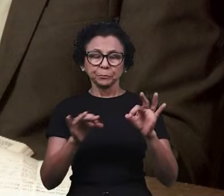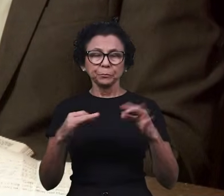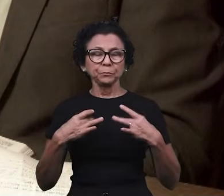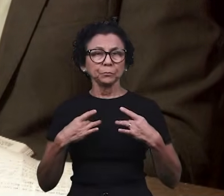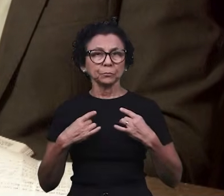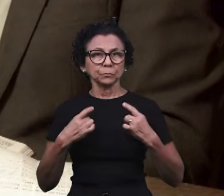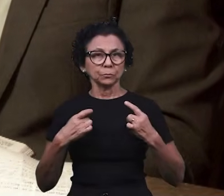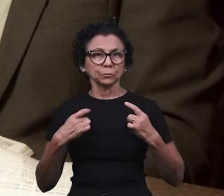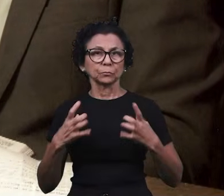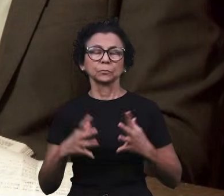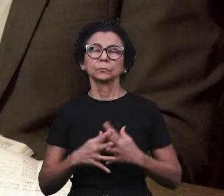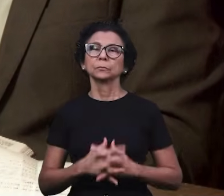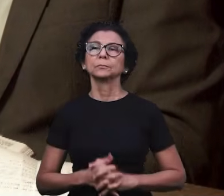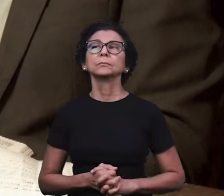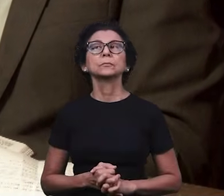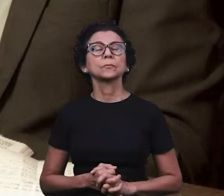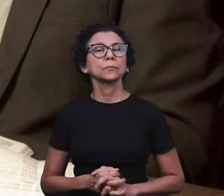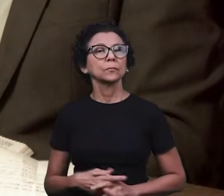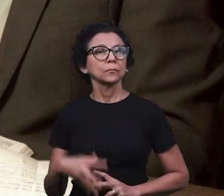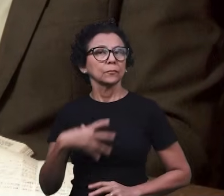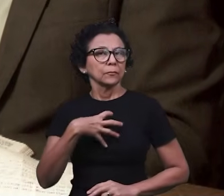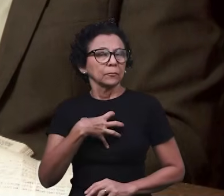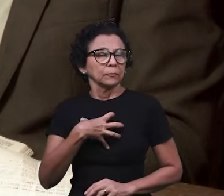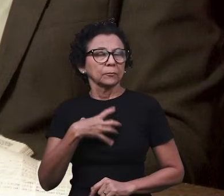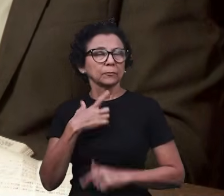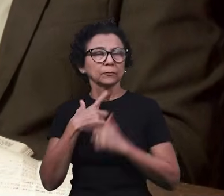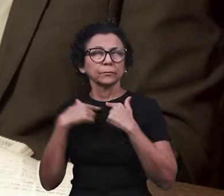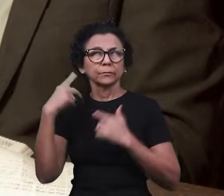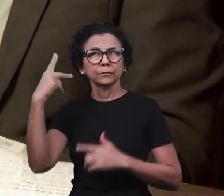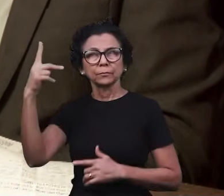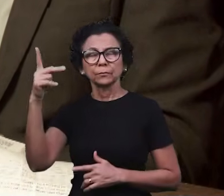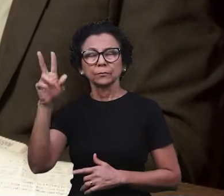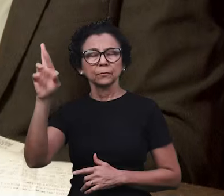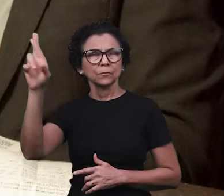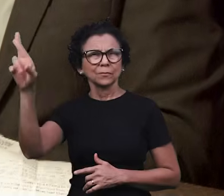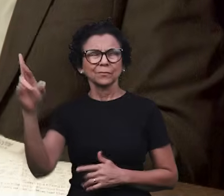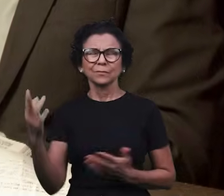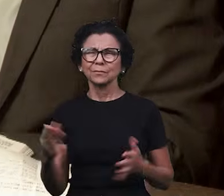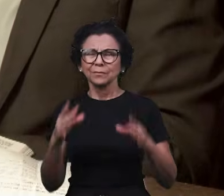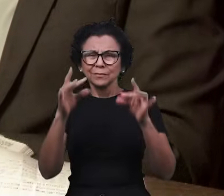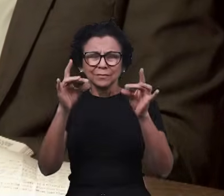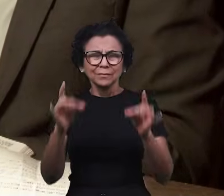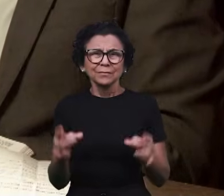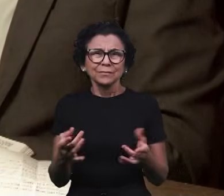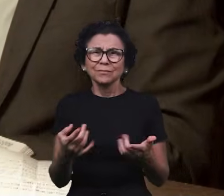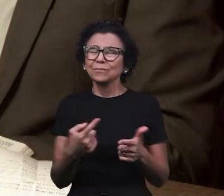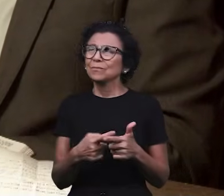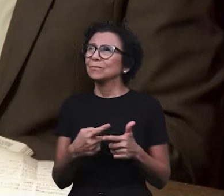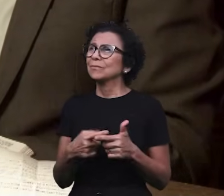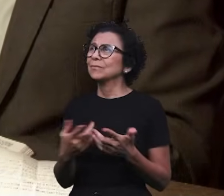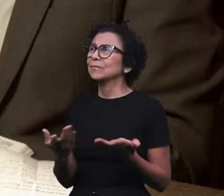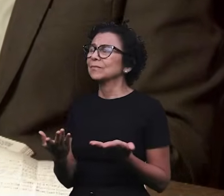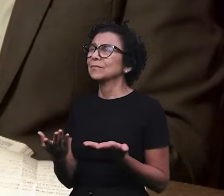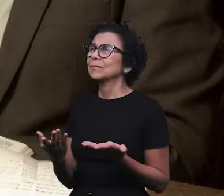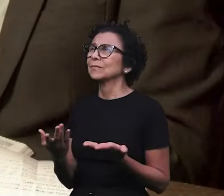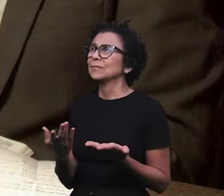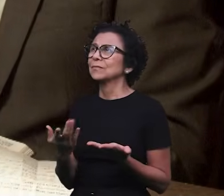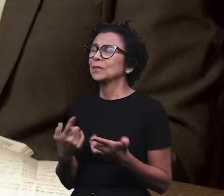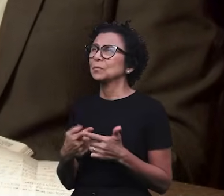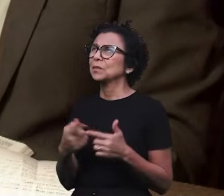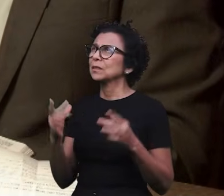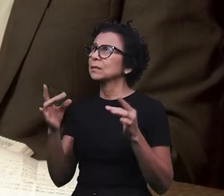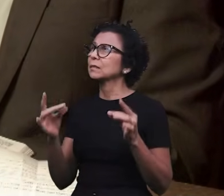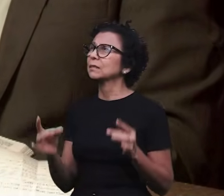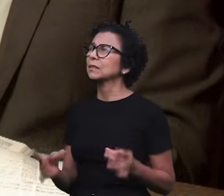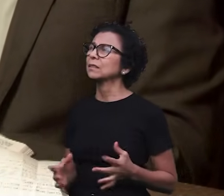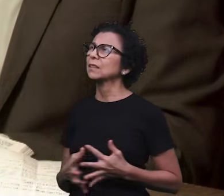nós entendamos que precisa ser do jeito do Senhor. Cada detalhe. Mas por que esse detalhe? Por que eu tenho que